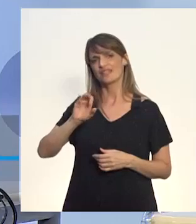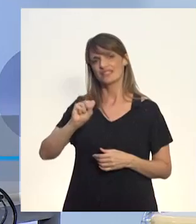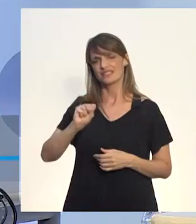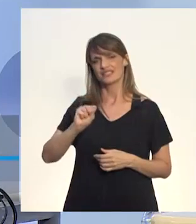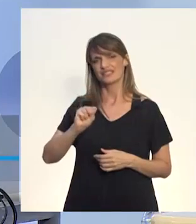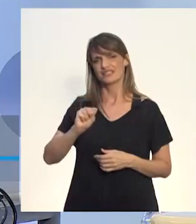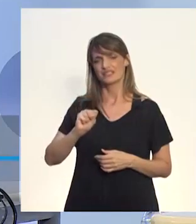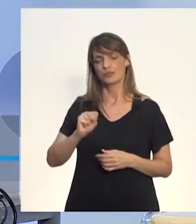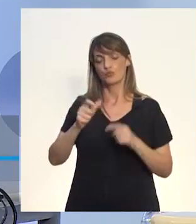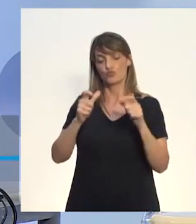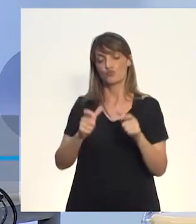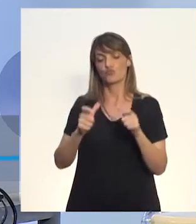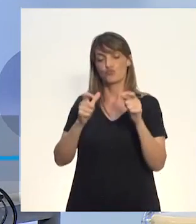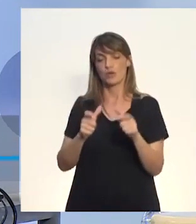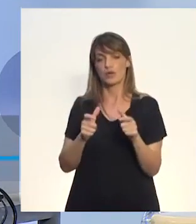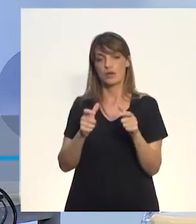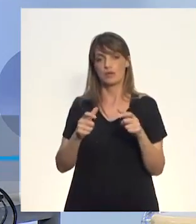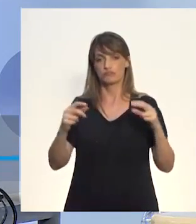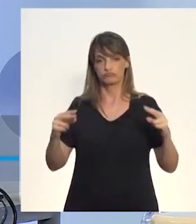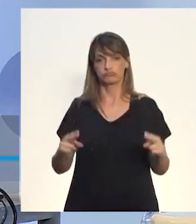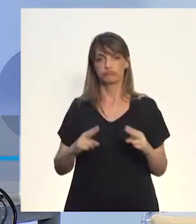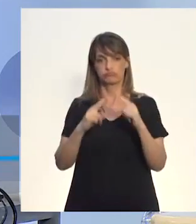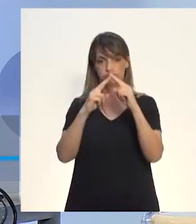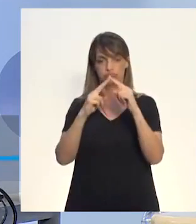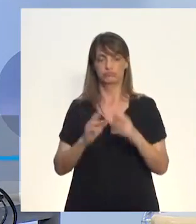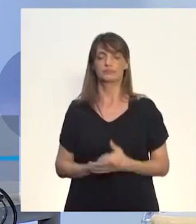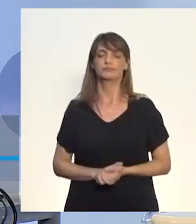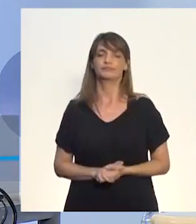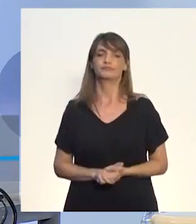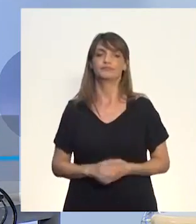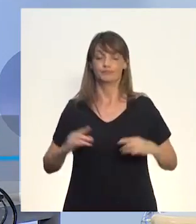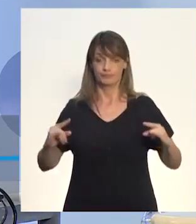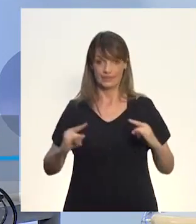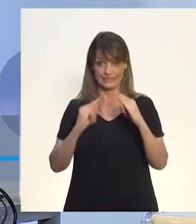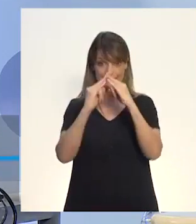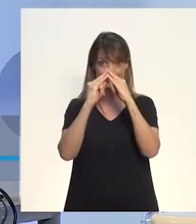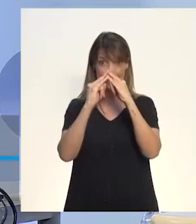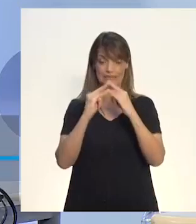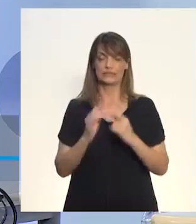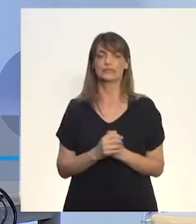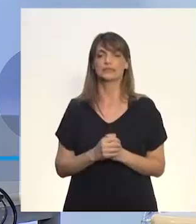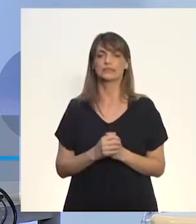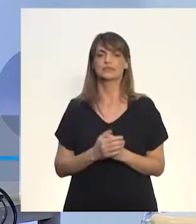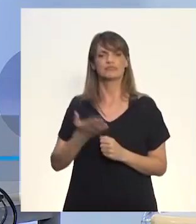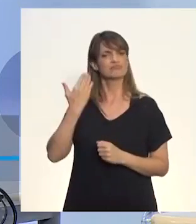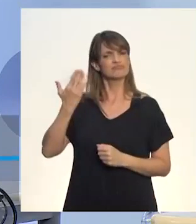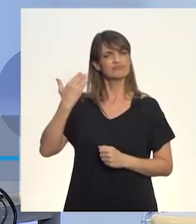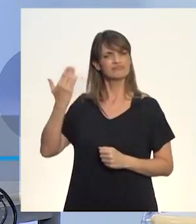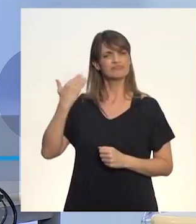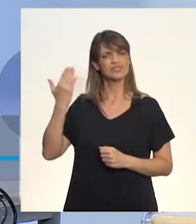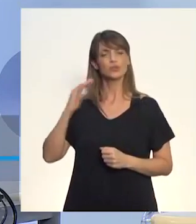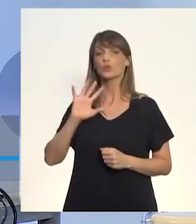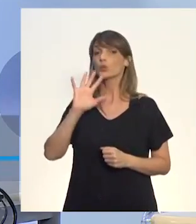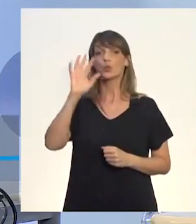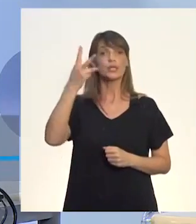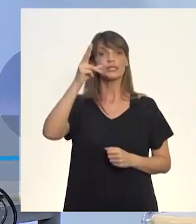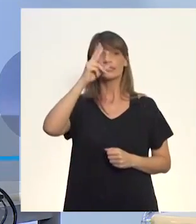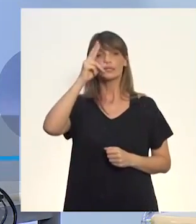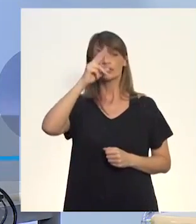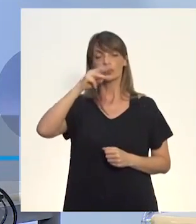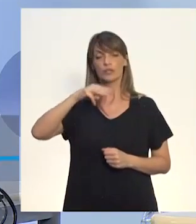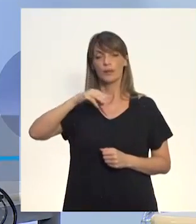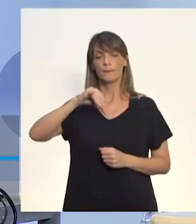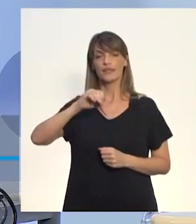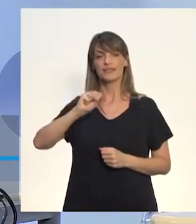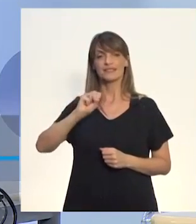em Paris, né? Para a gente ter uma ideia do que era Paris nessa época em que está acontecendo a história dos